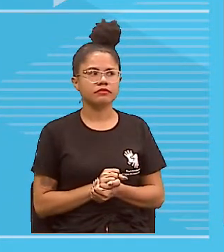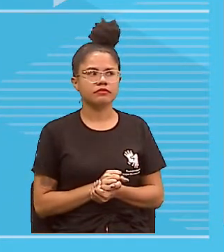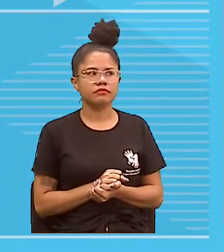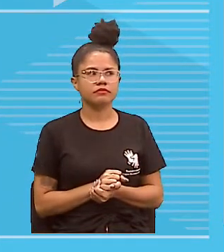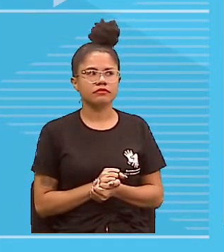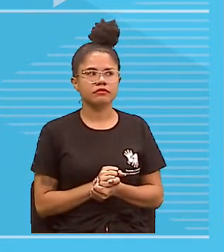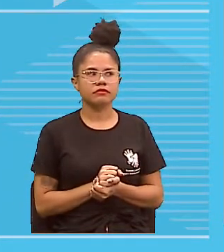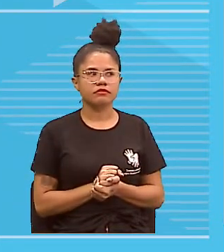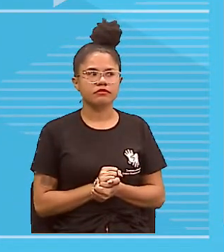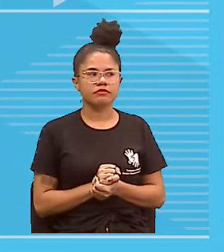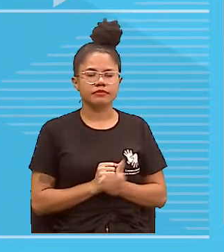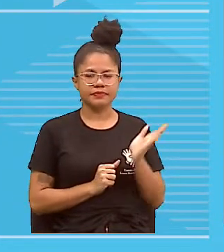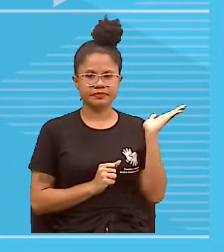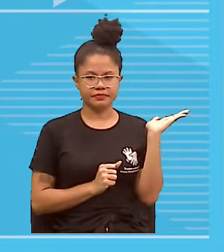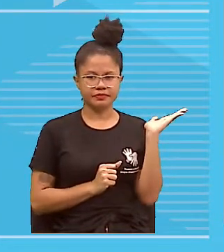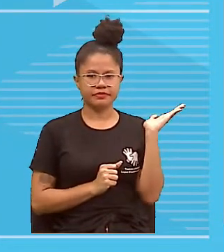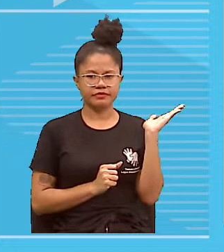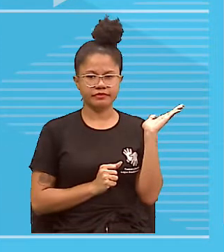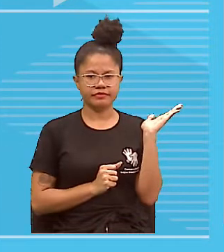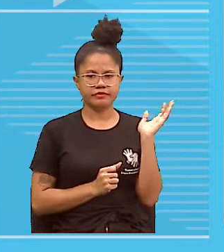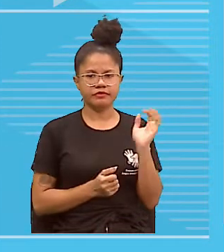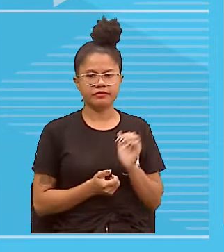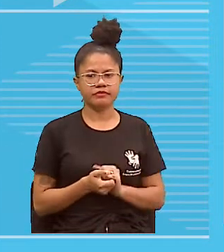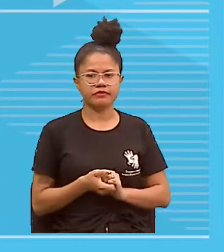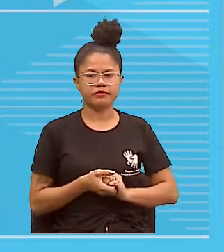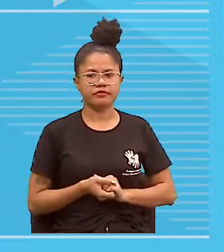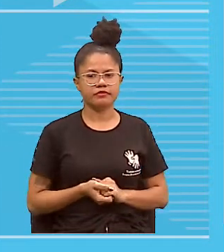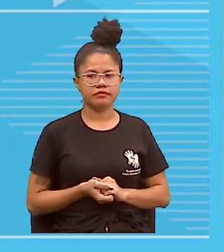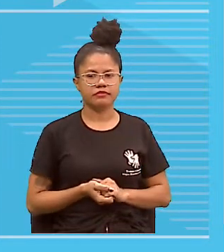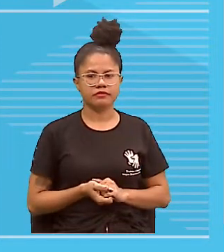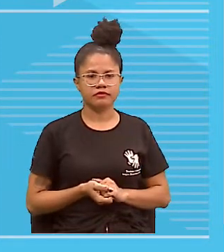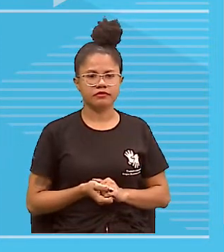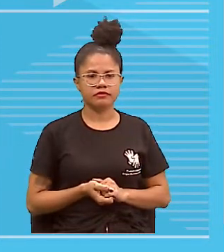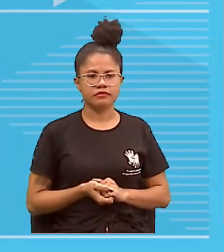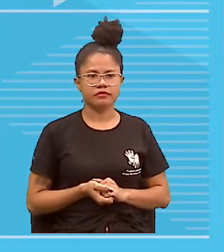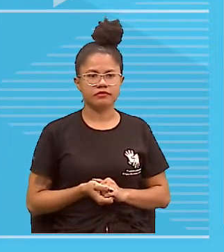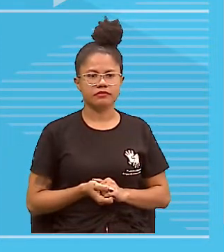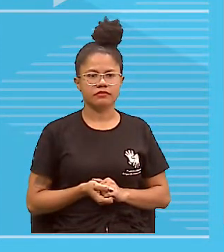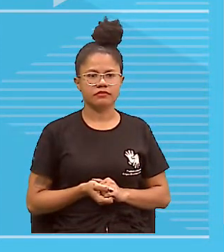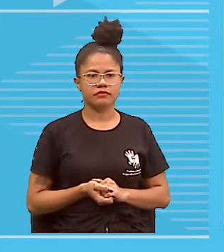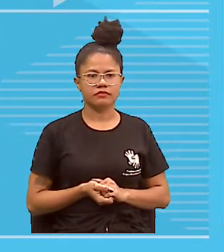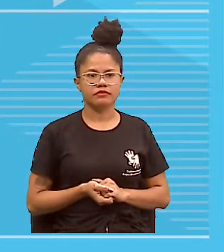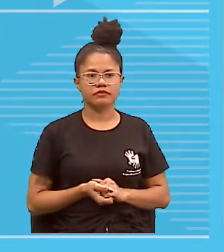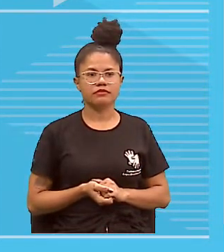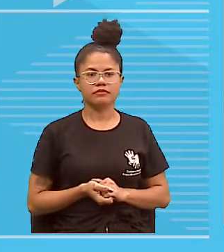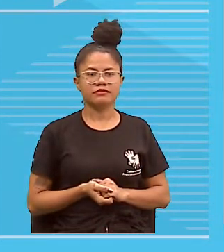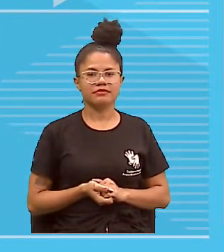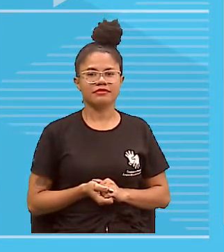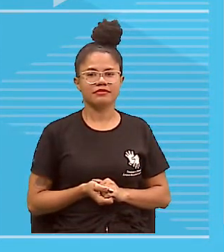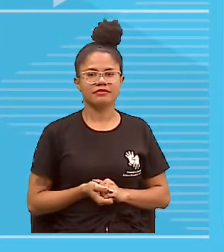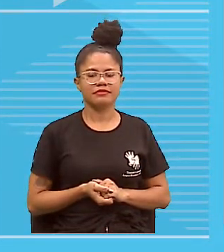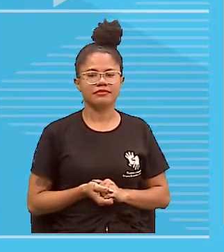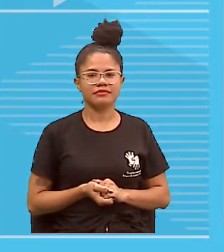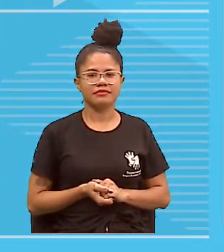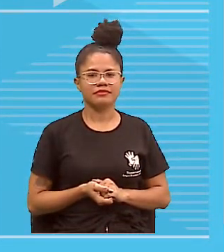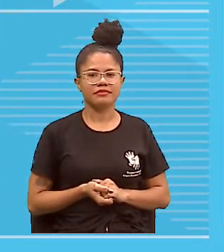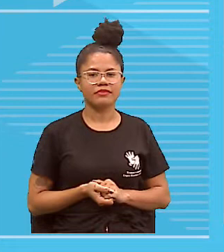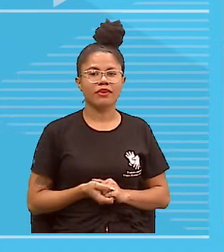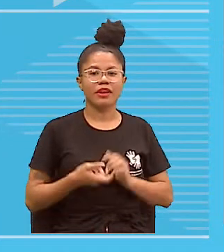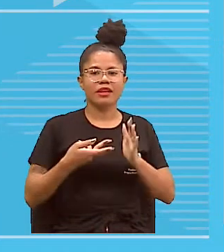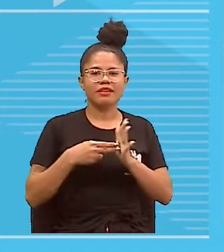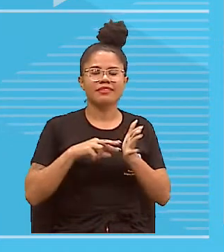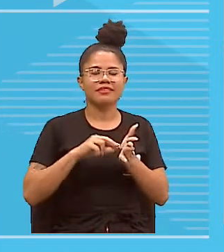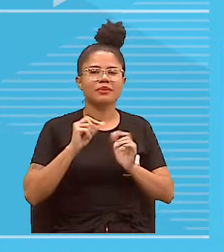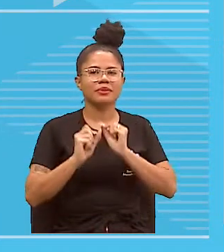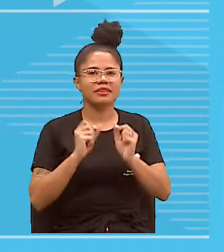Desenvolve a autonomia, a capacidade de tomar decisões e a responsabilidade dos jovens alunos. Então,